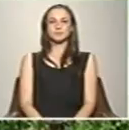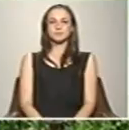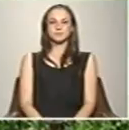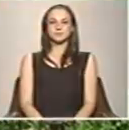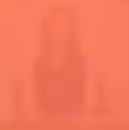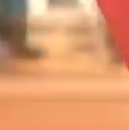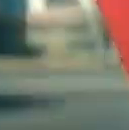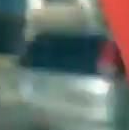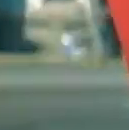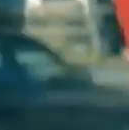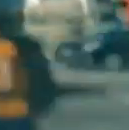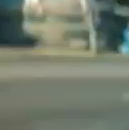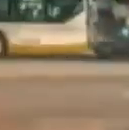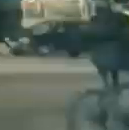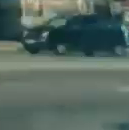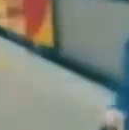Boa!